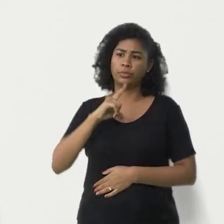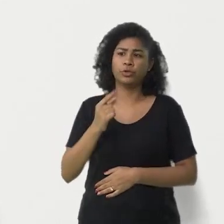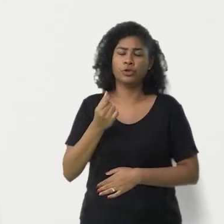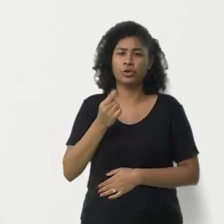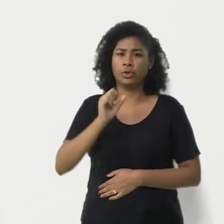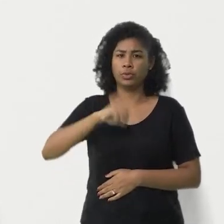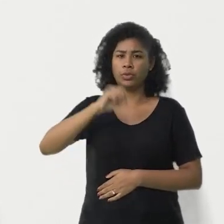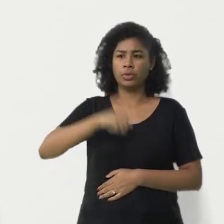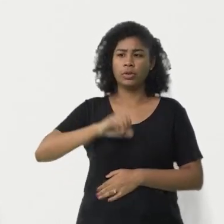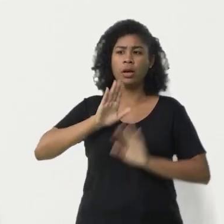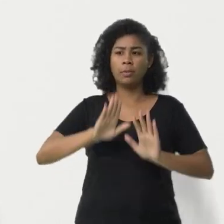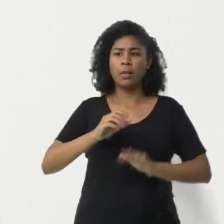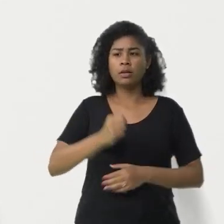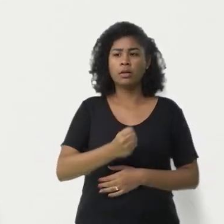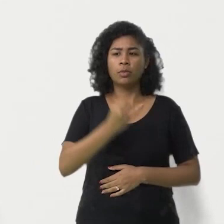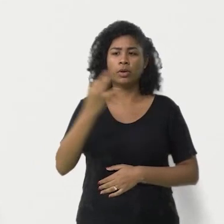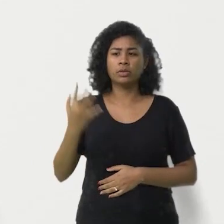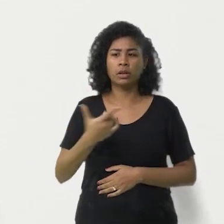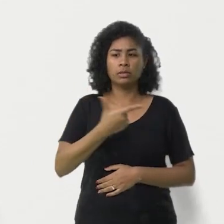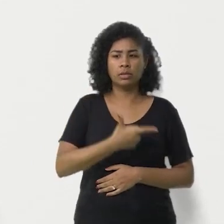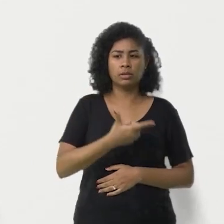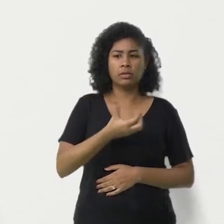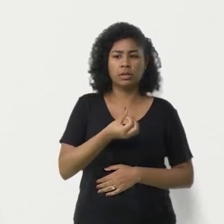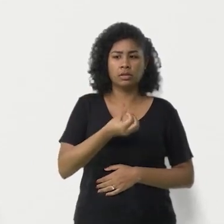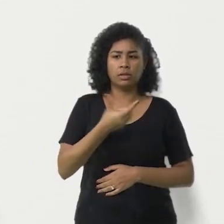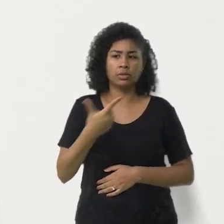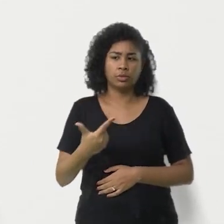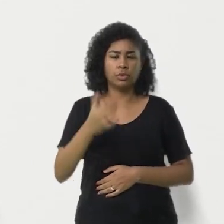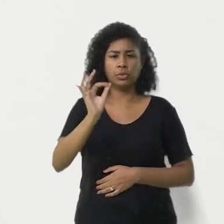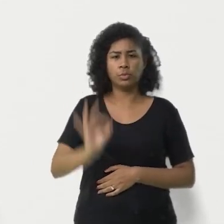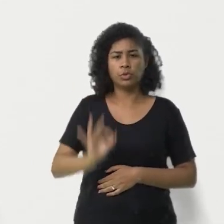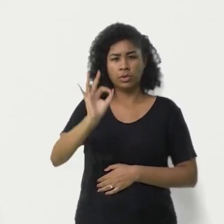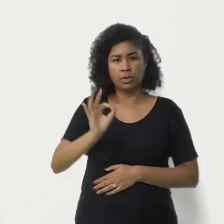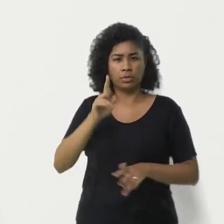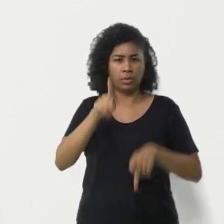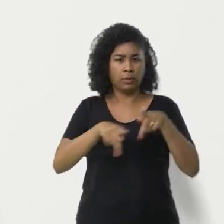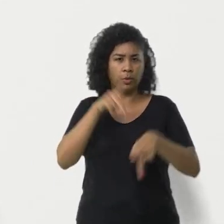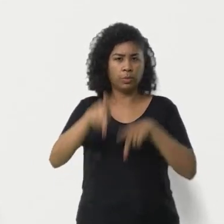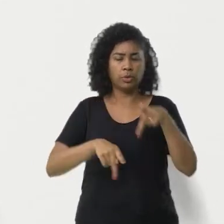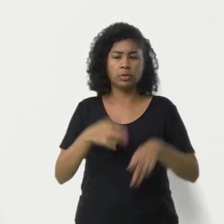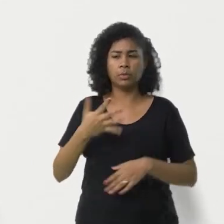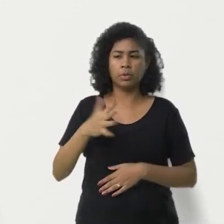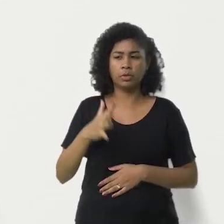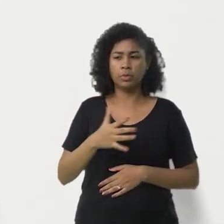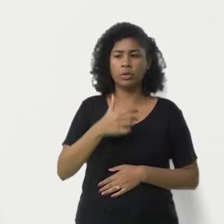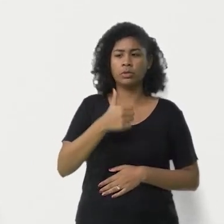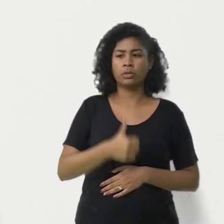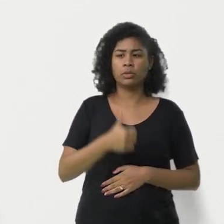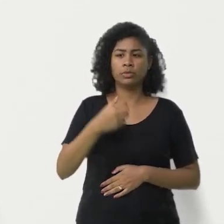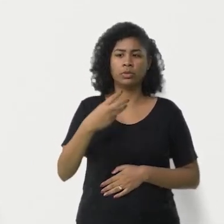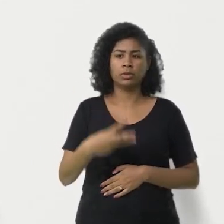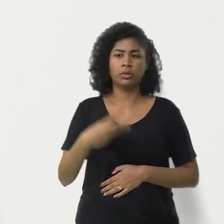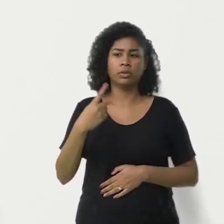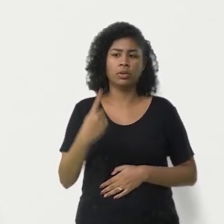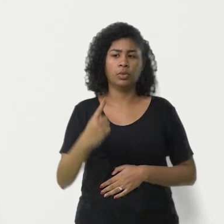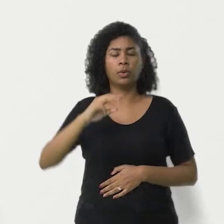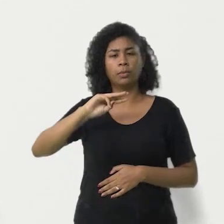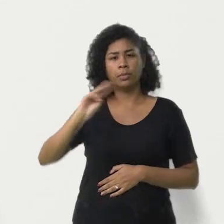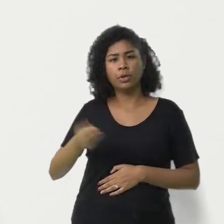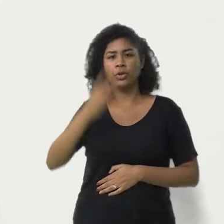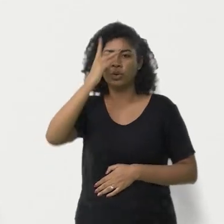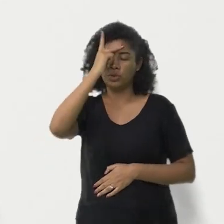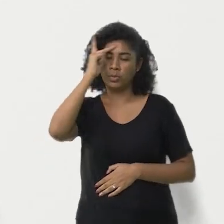Essa quantidade de 62% da população brasileira está em torno de 131 milhões de